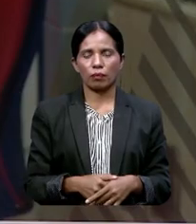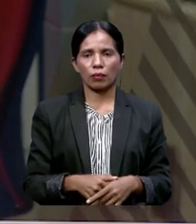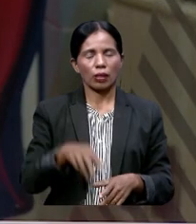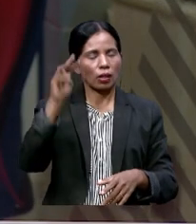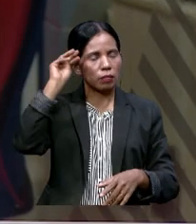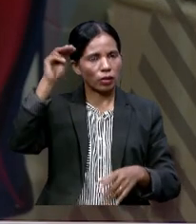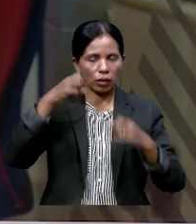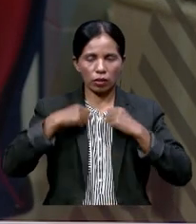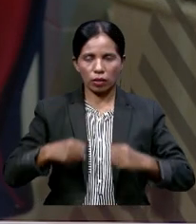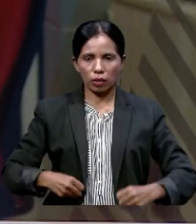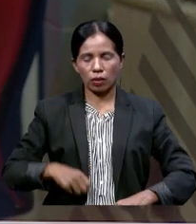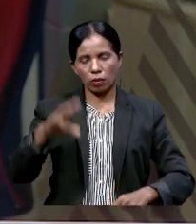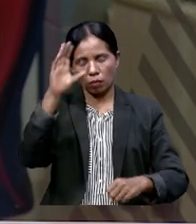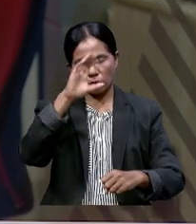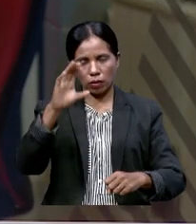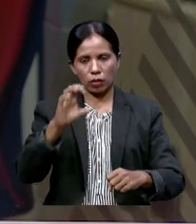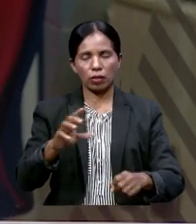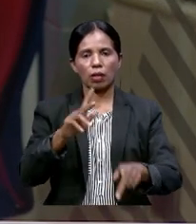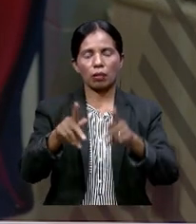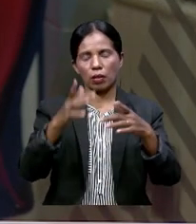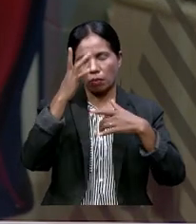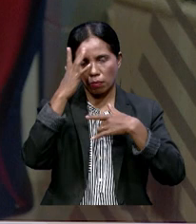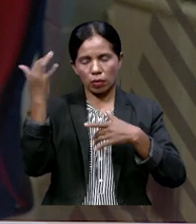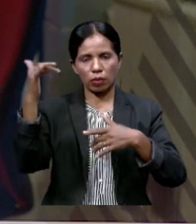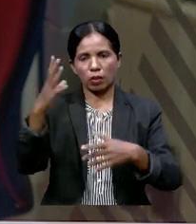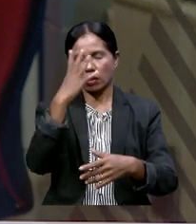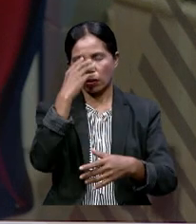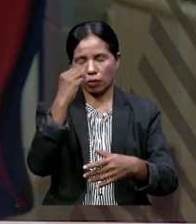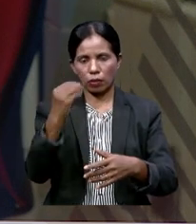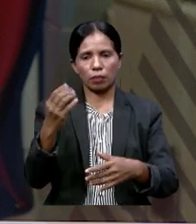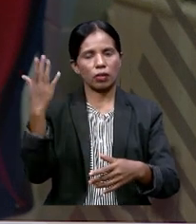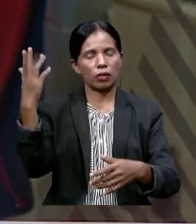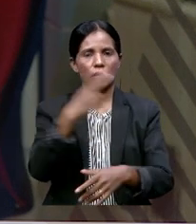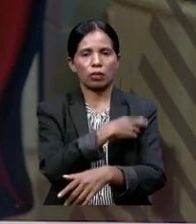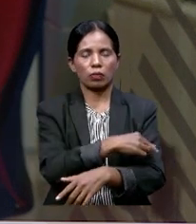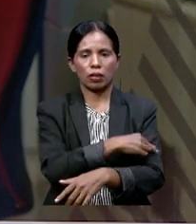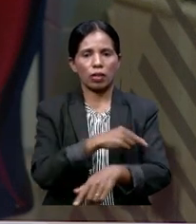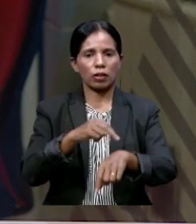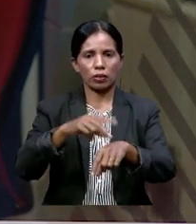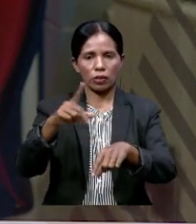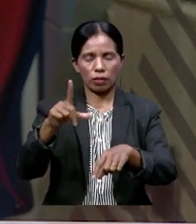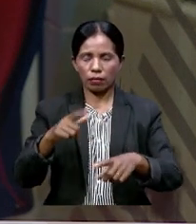Ministério da Saúde se busca solução para paciente neve baixa e ao corredor Hospital Nacional.